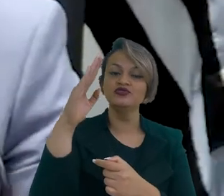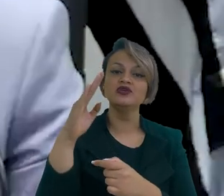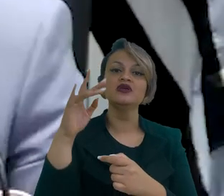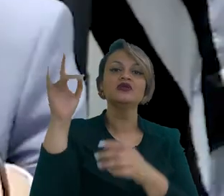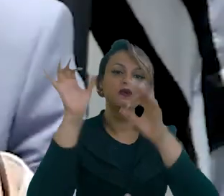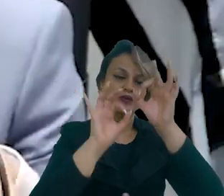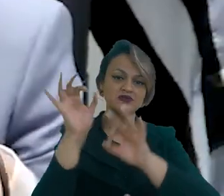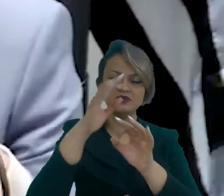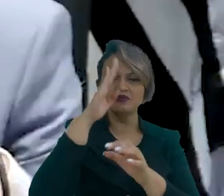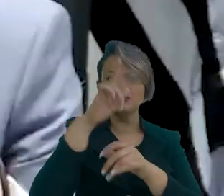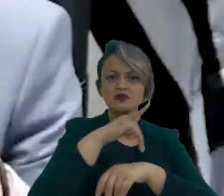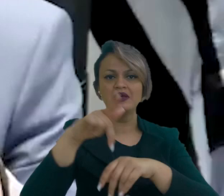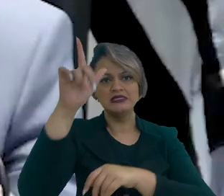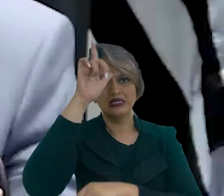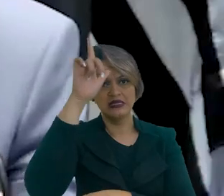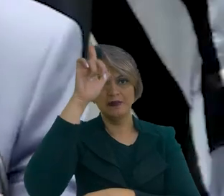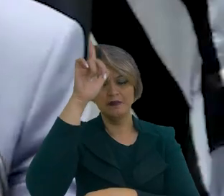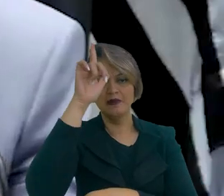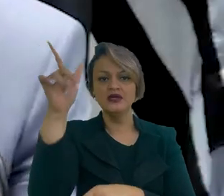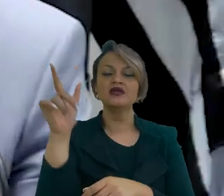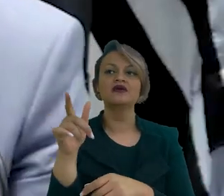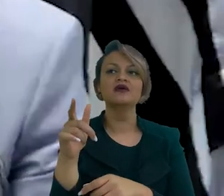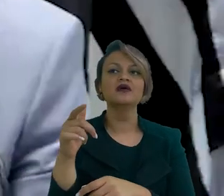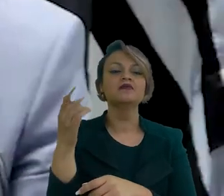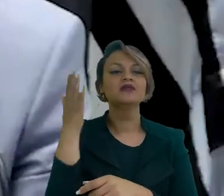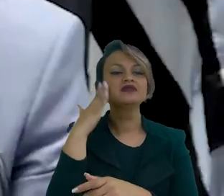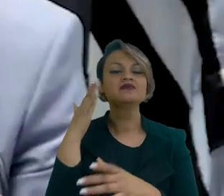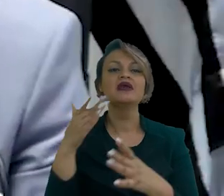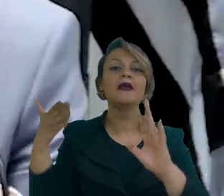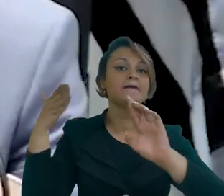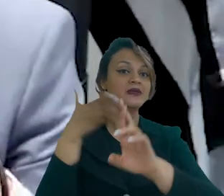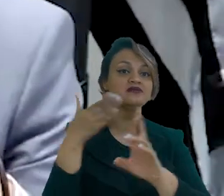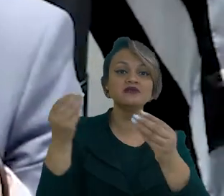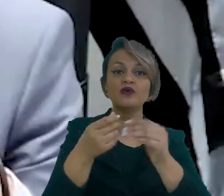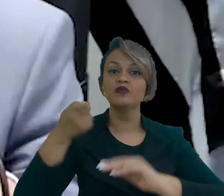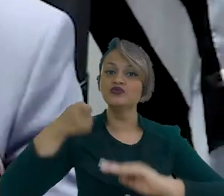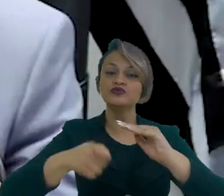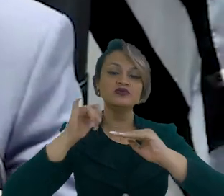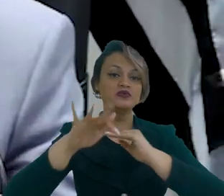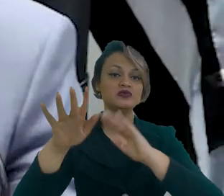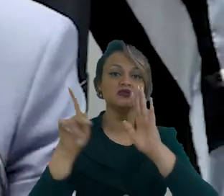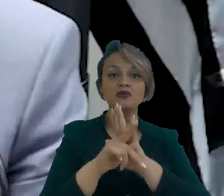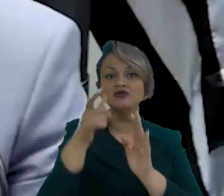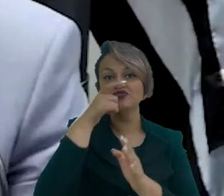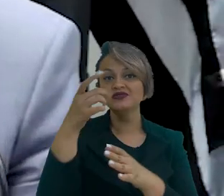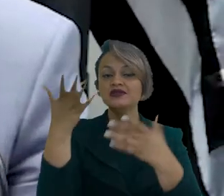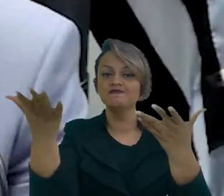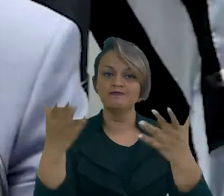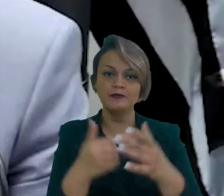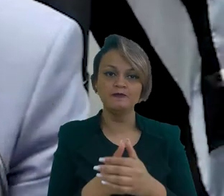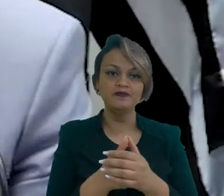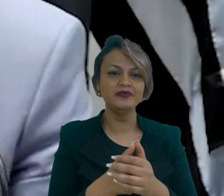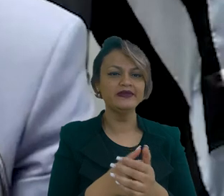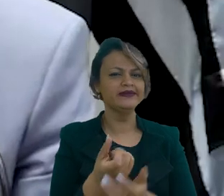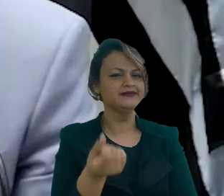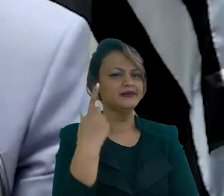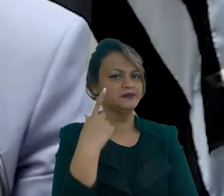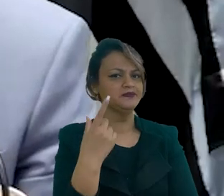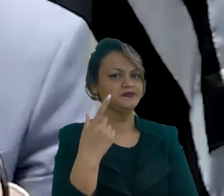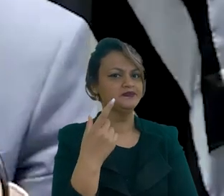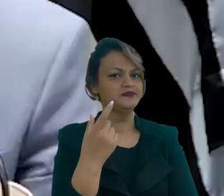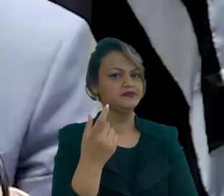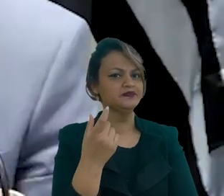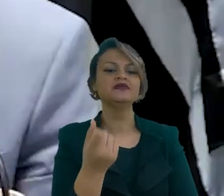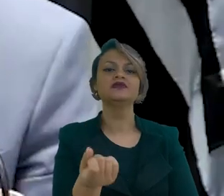né fizeram principalmente na Alemanha para como que a gente poderia representar a jurisprudência de interesses e